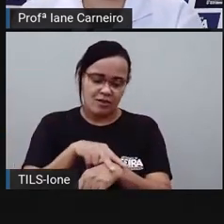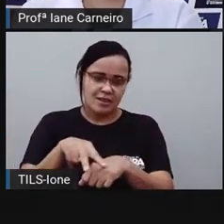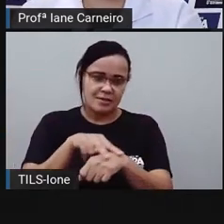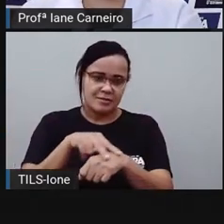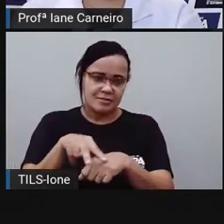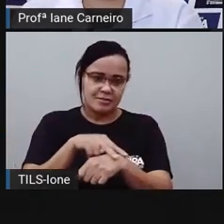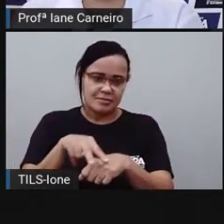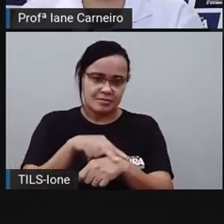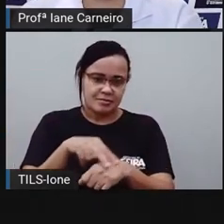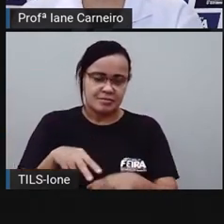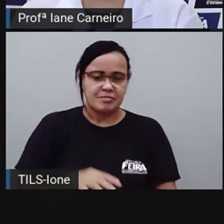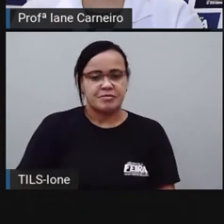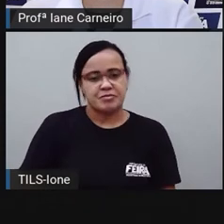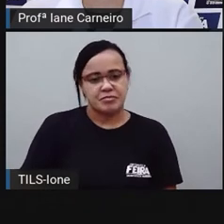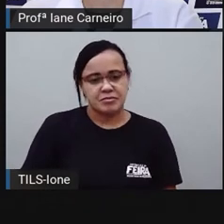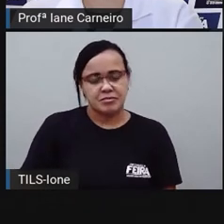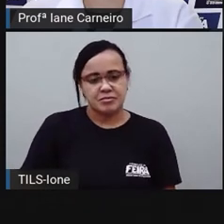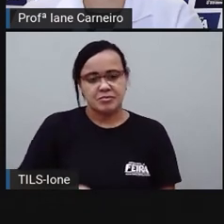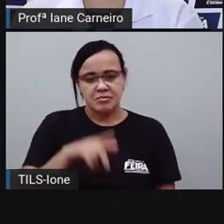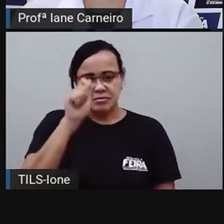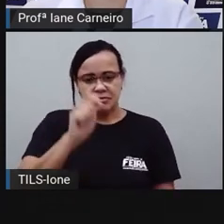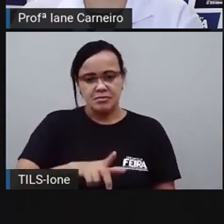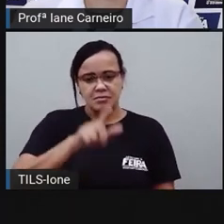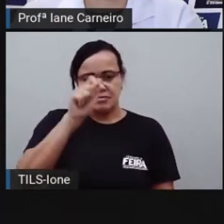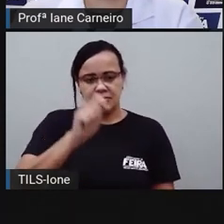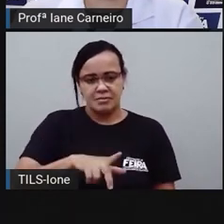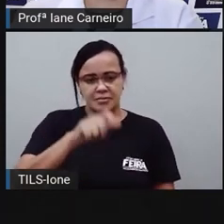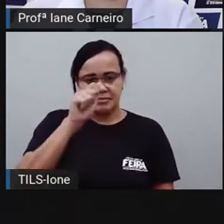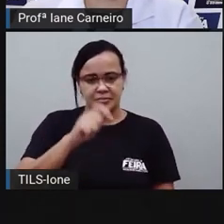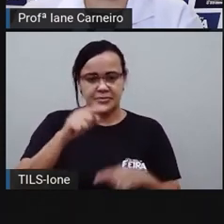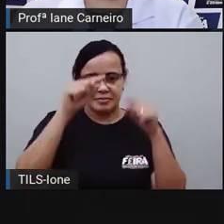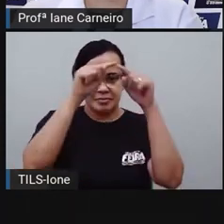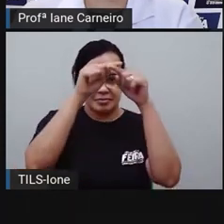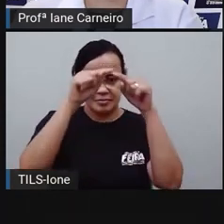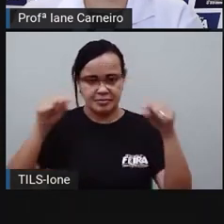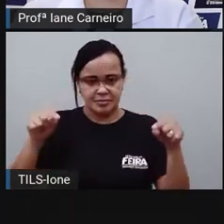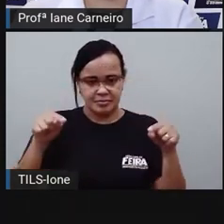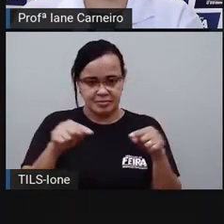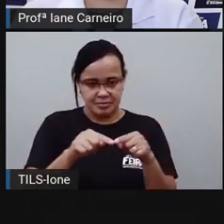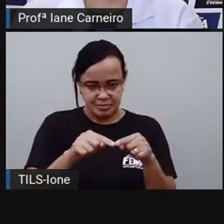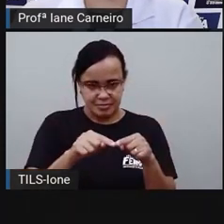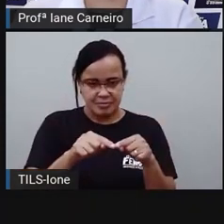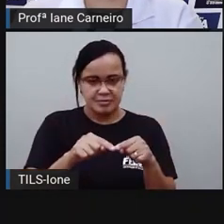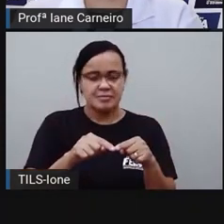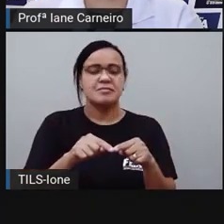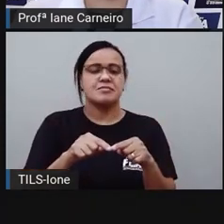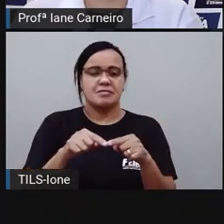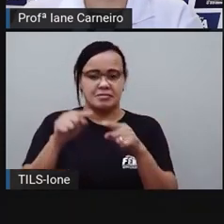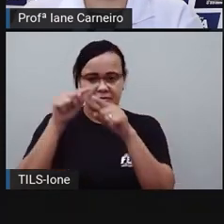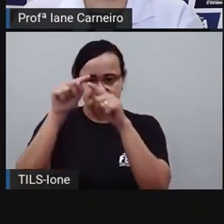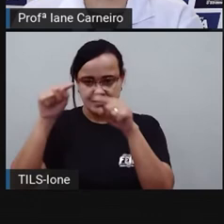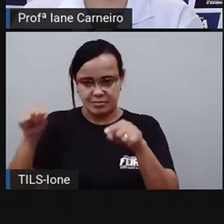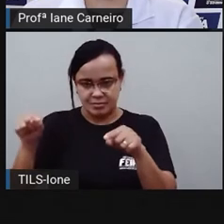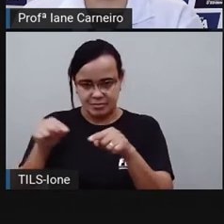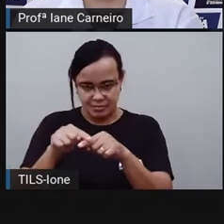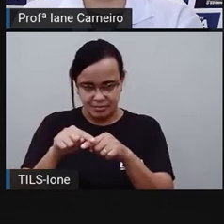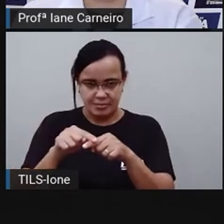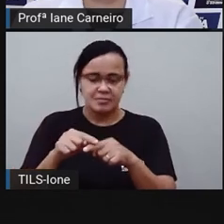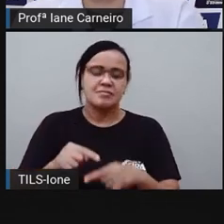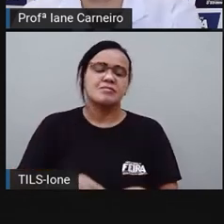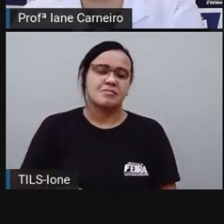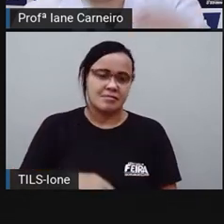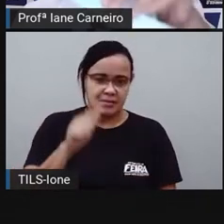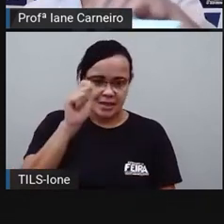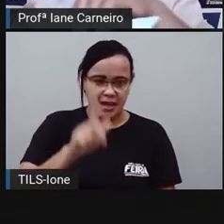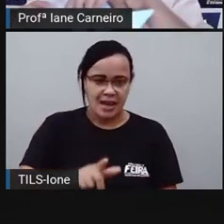eu vou pintar que forma? Os triângulos, ó. Um ângulo, dois, três. Tem três pontas, tá